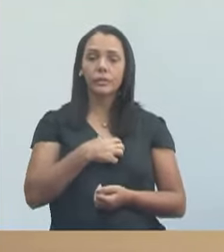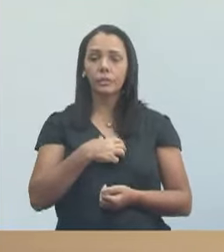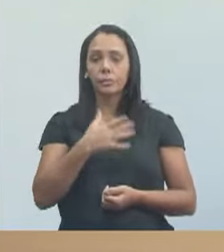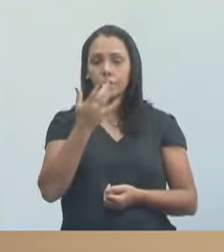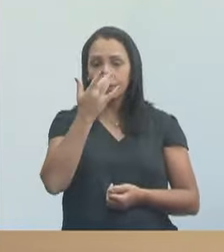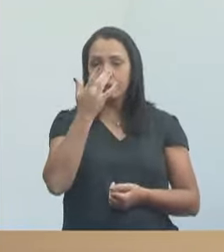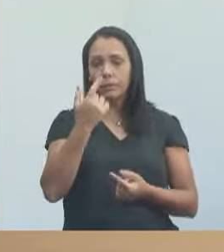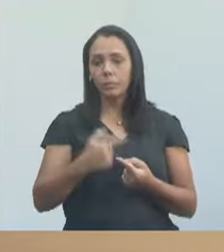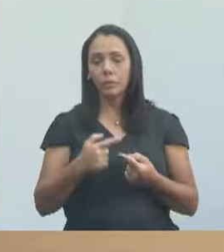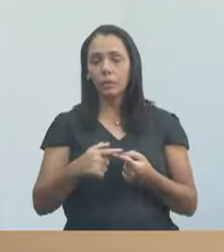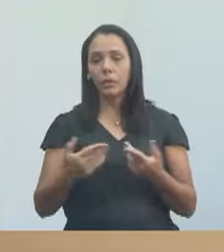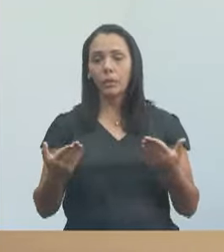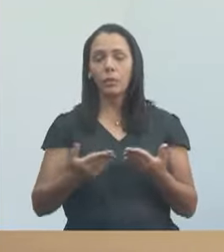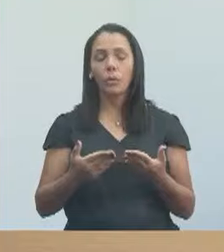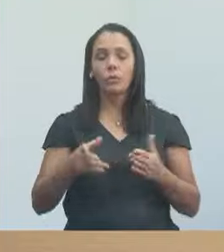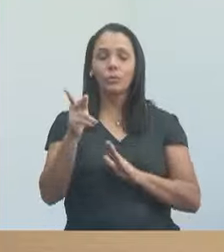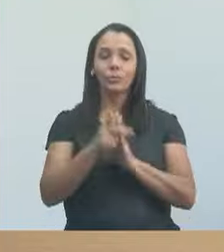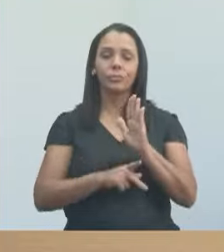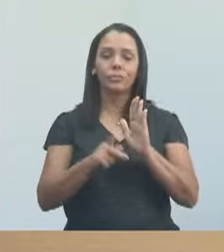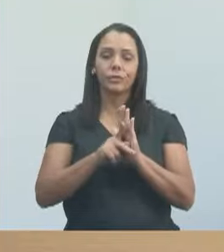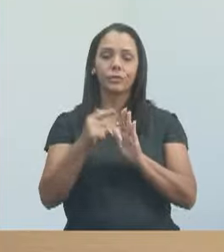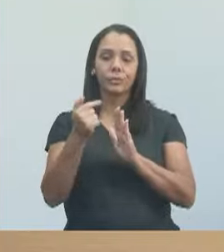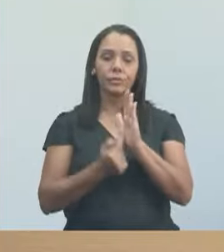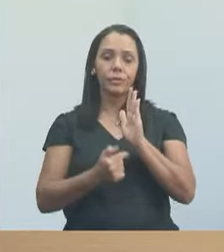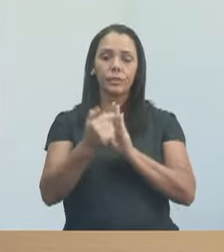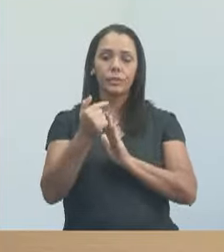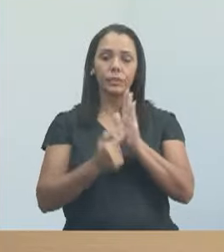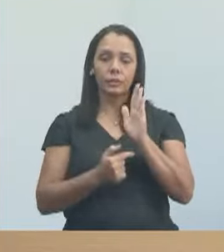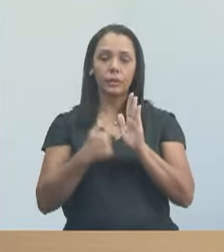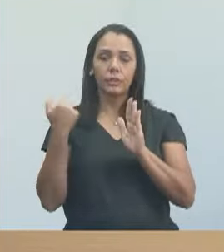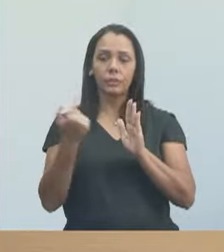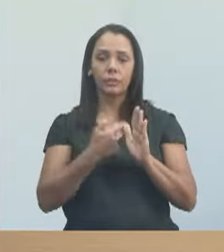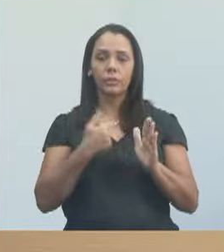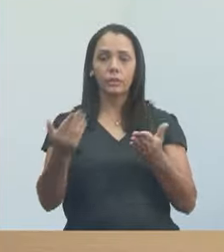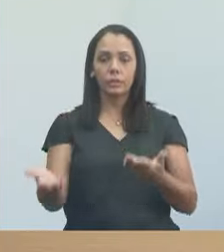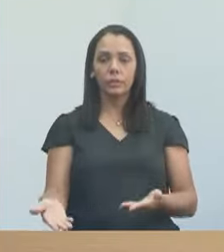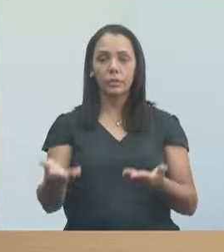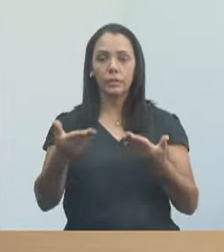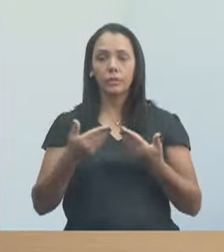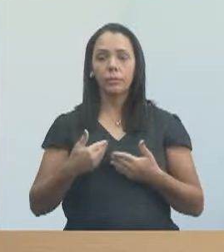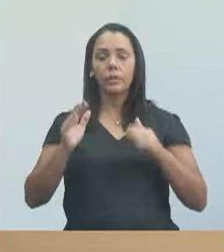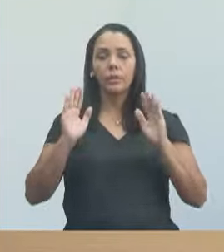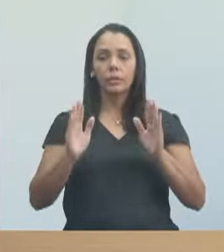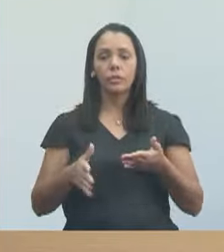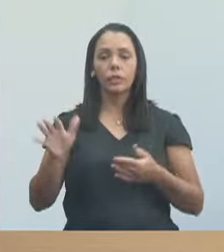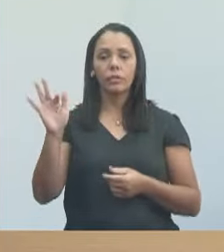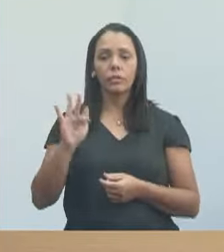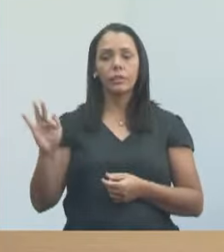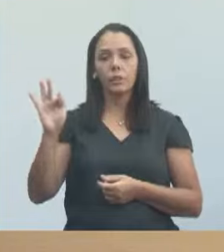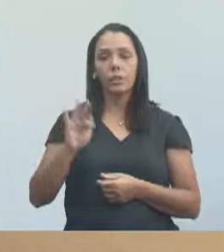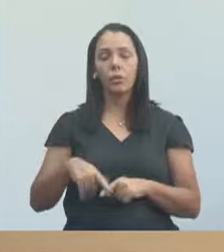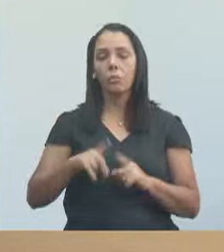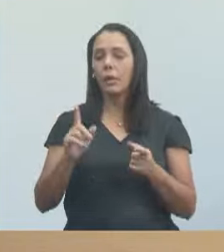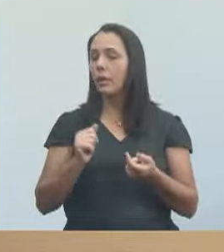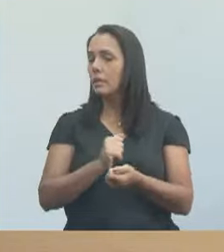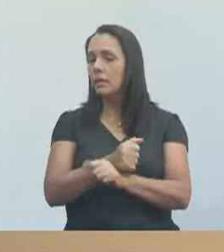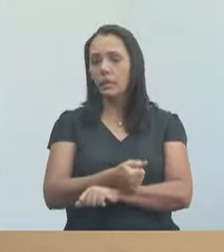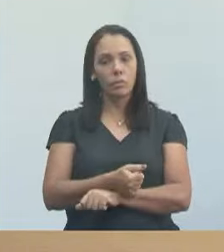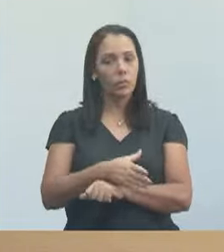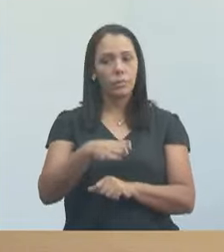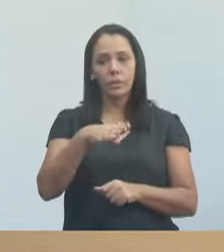hoje não passou um projeto, né, que nós colocamos aqui, que já é federal, porém, não obriga